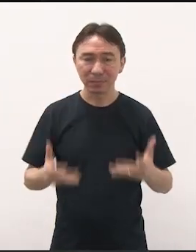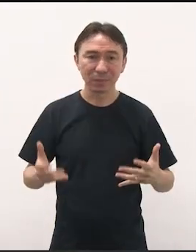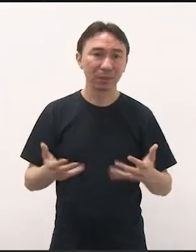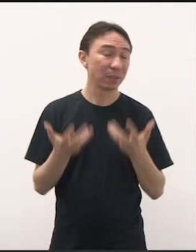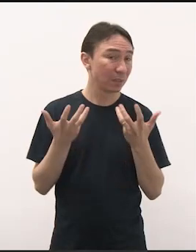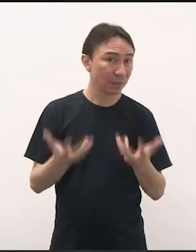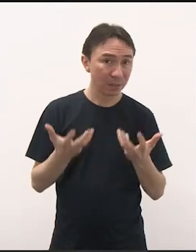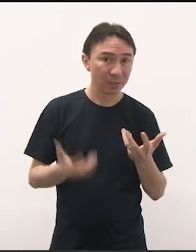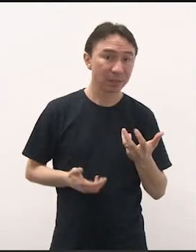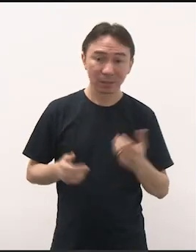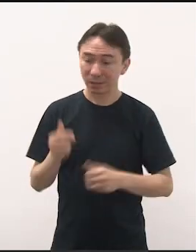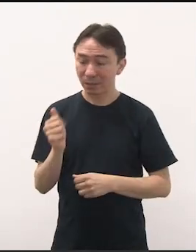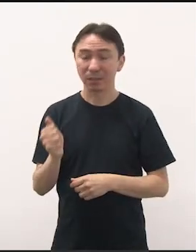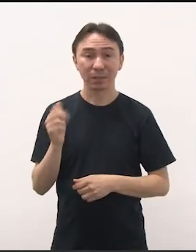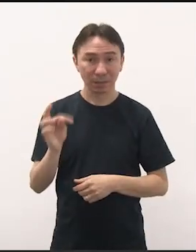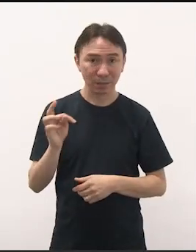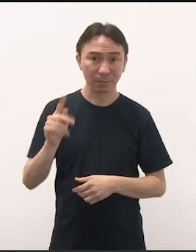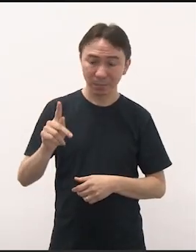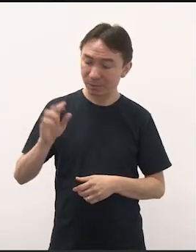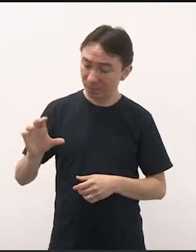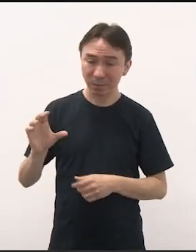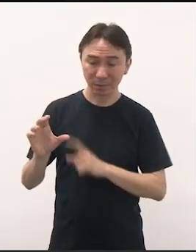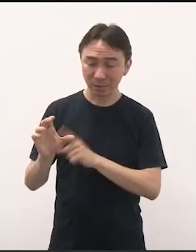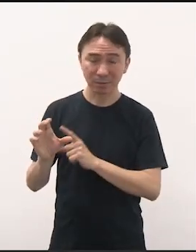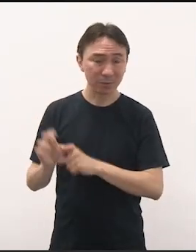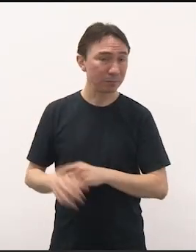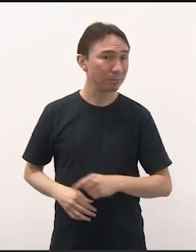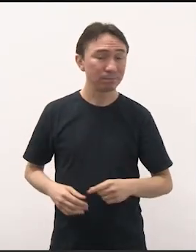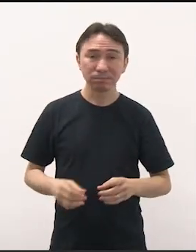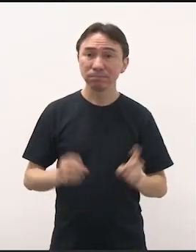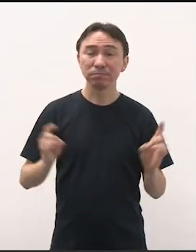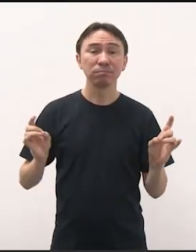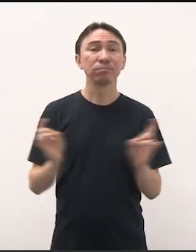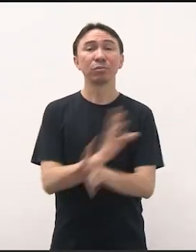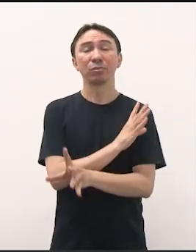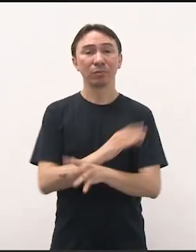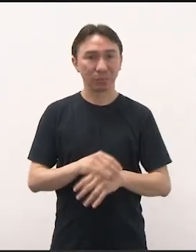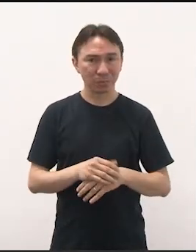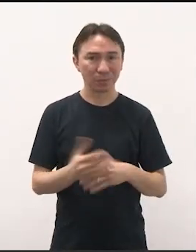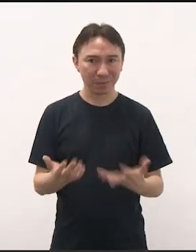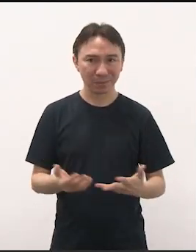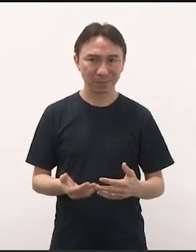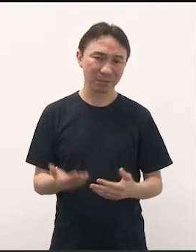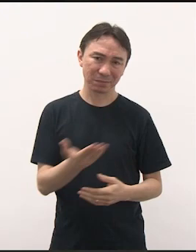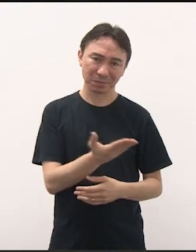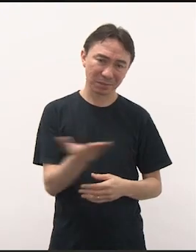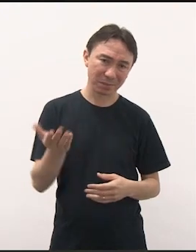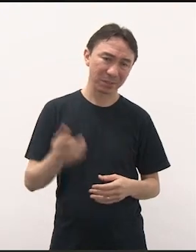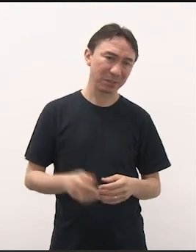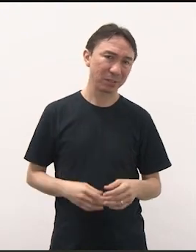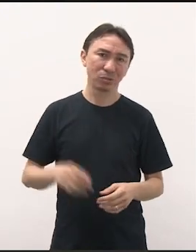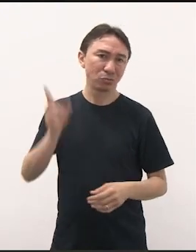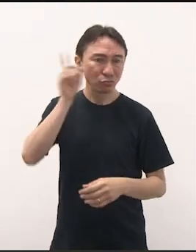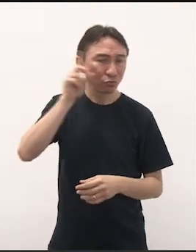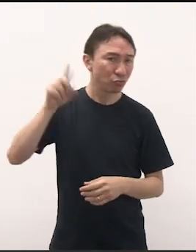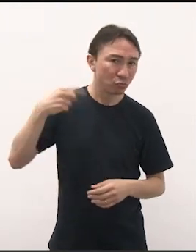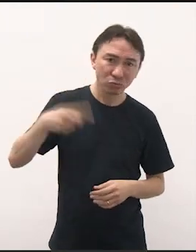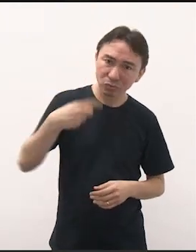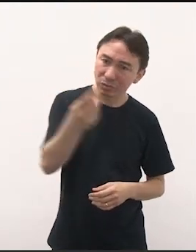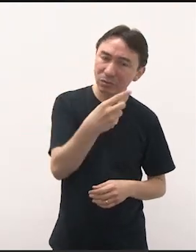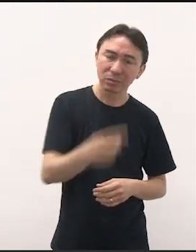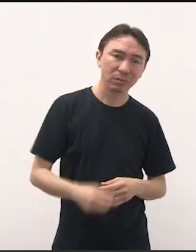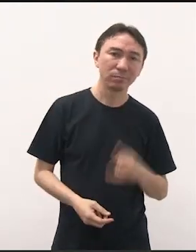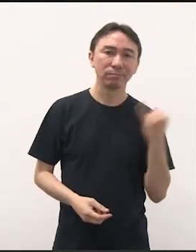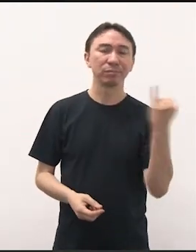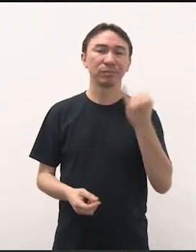muito mais prático, né, e que possa ser muito mais aplicável, né, no dia a dia, do que um conhecimento